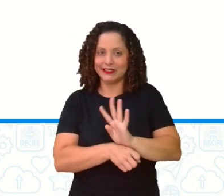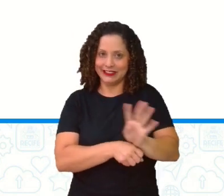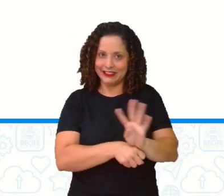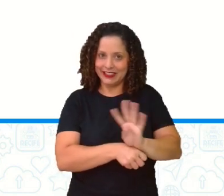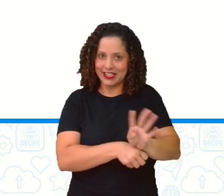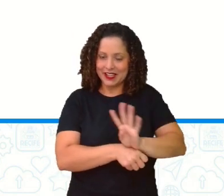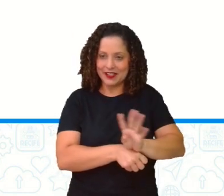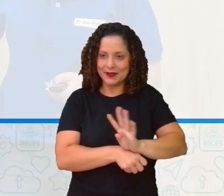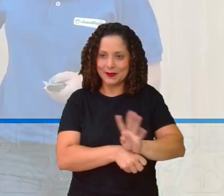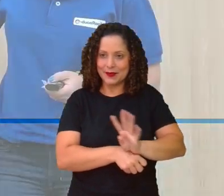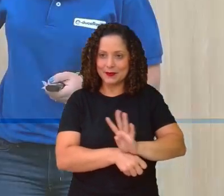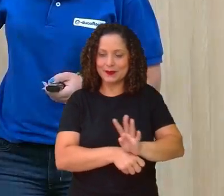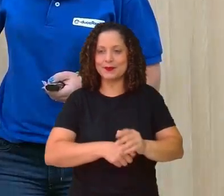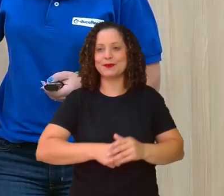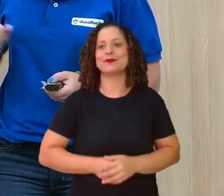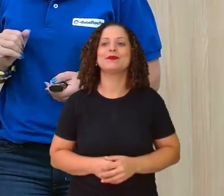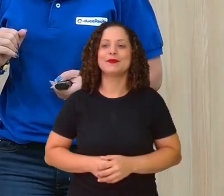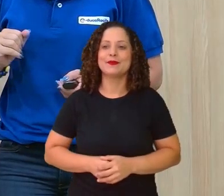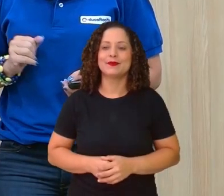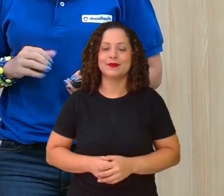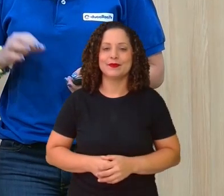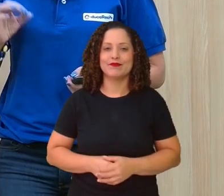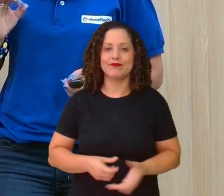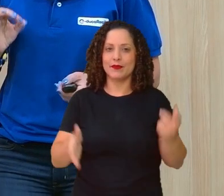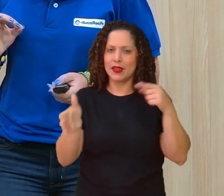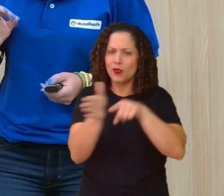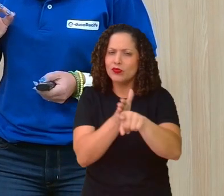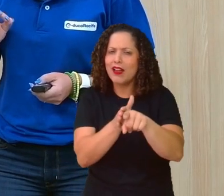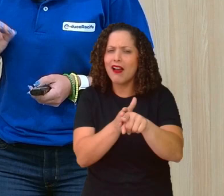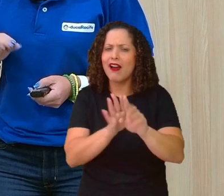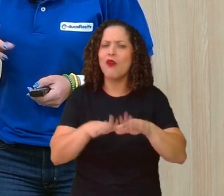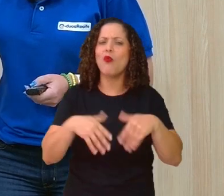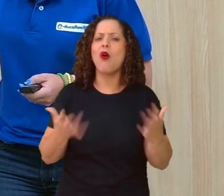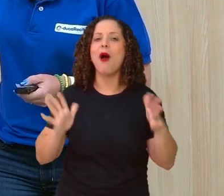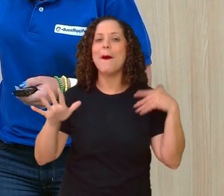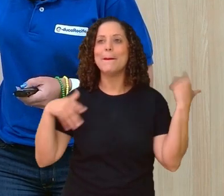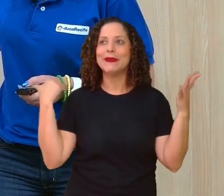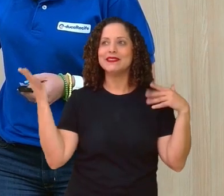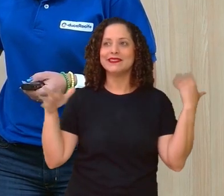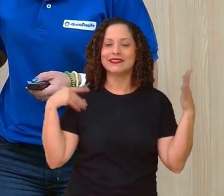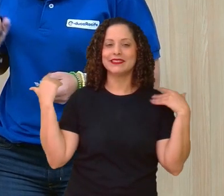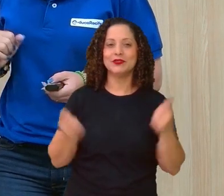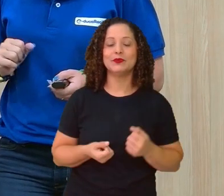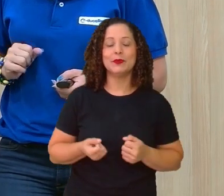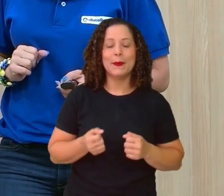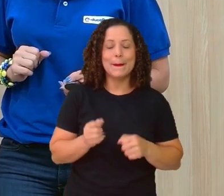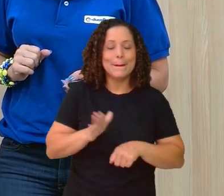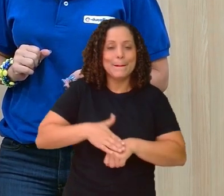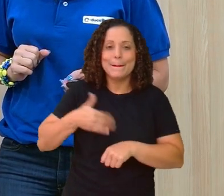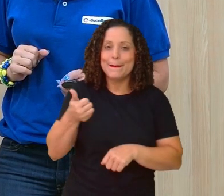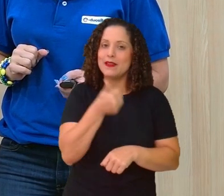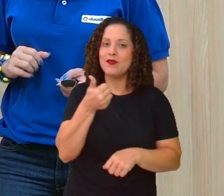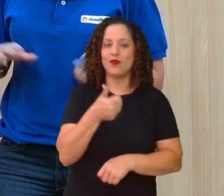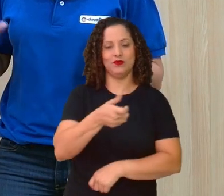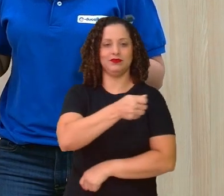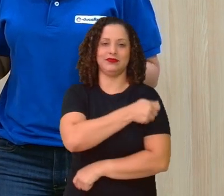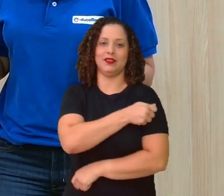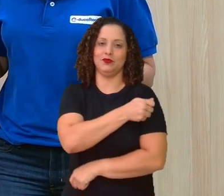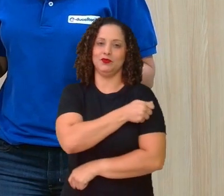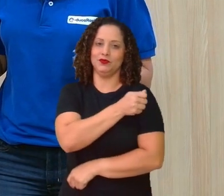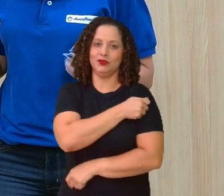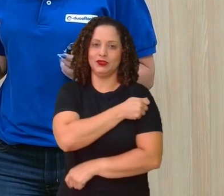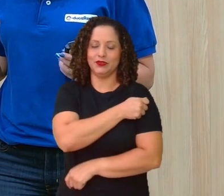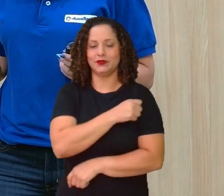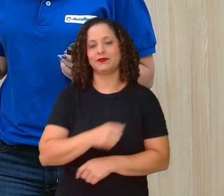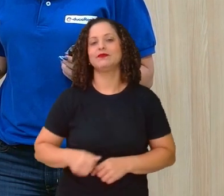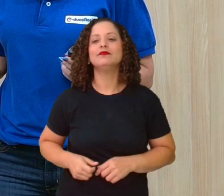cinema. Mais uma pergunta. Qual o lazer preferido dos alunos? Então, agora eu